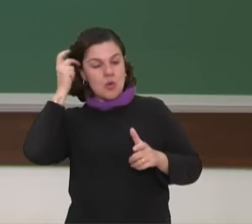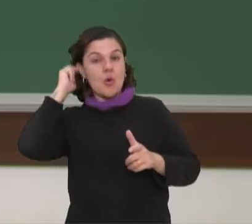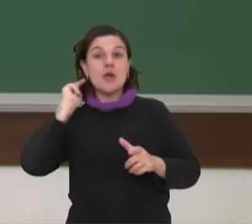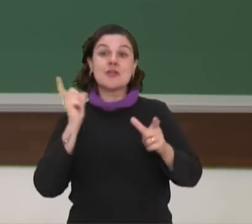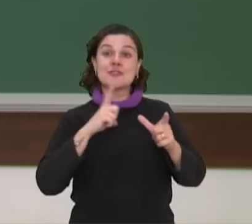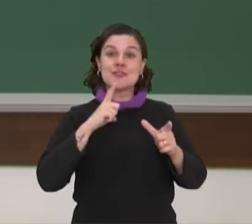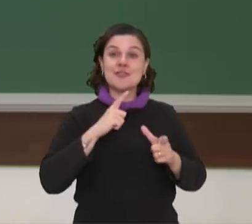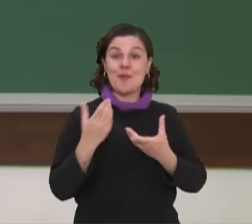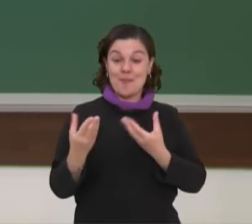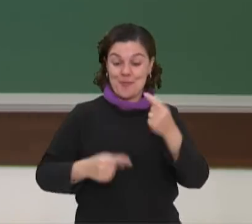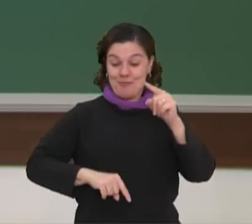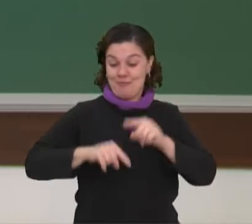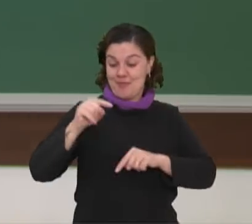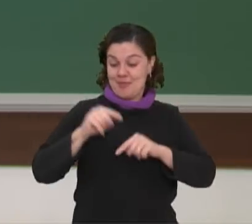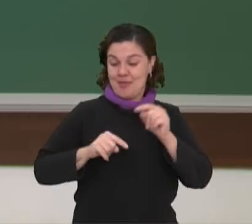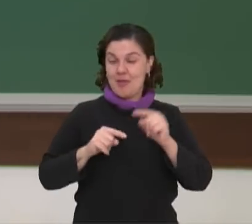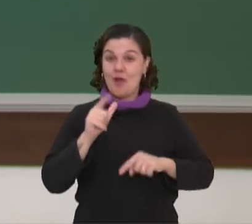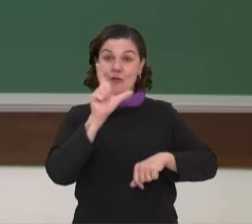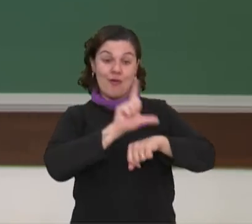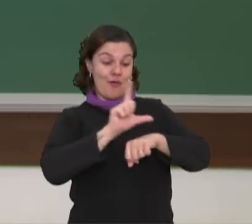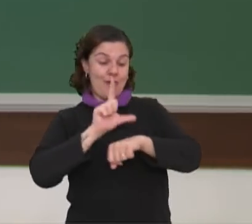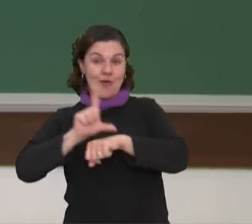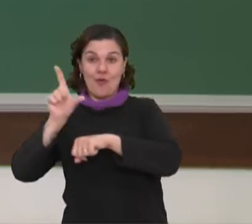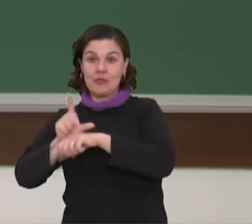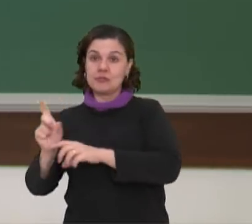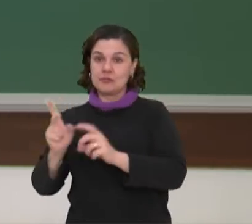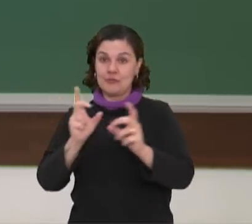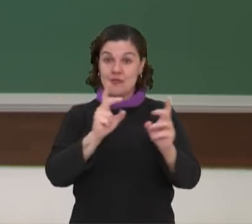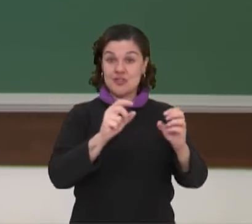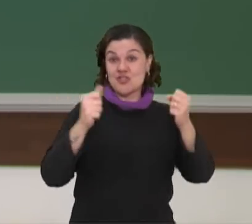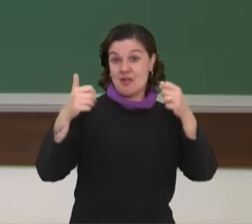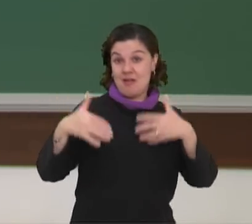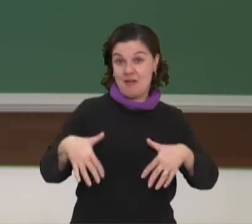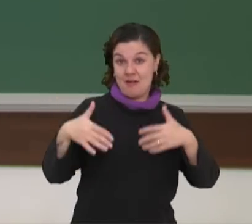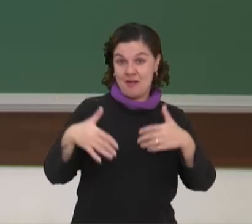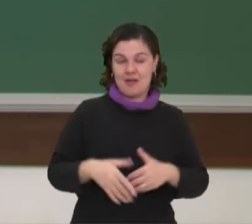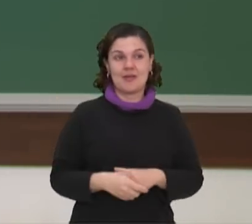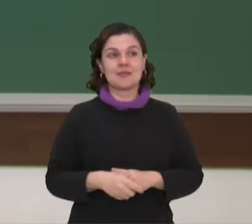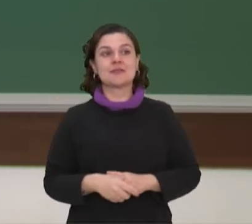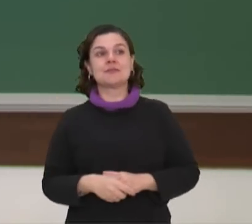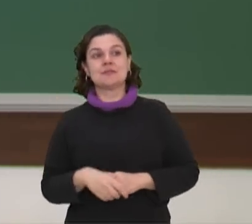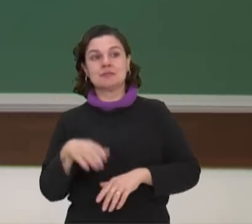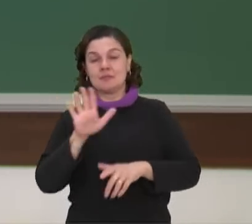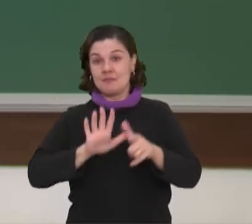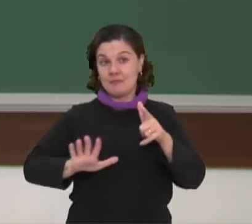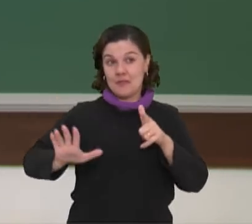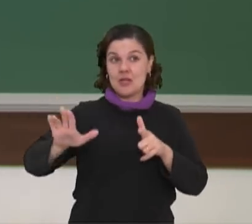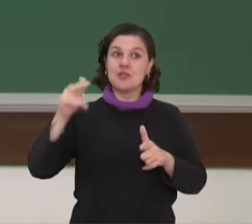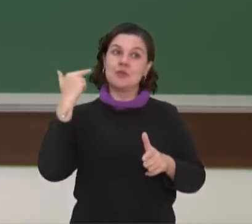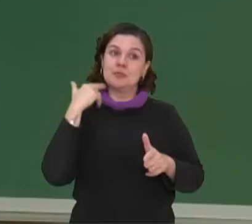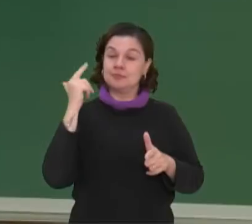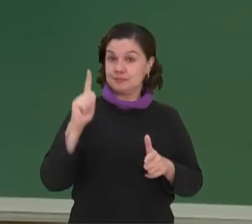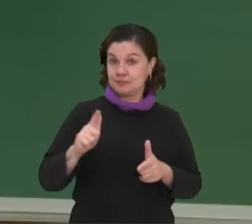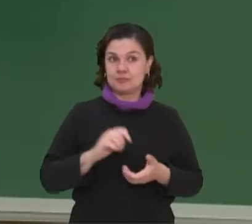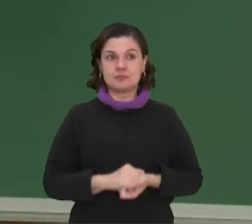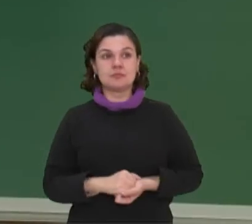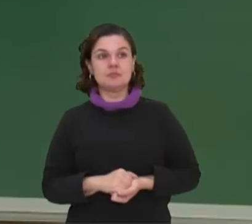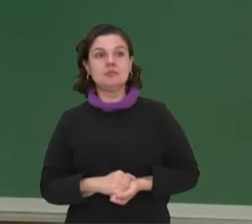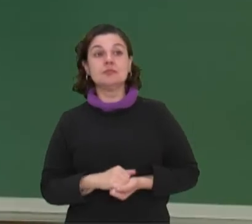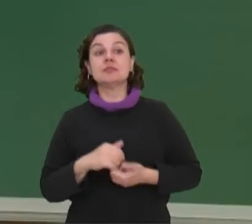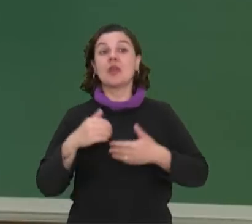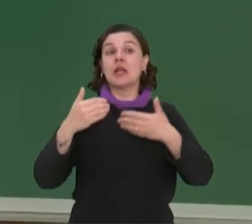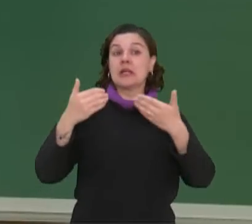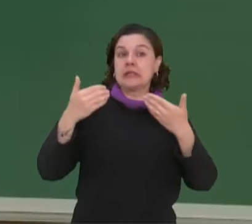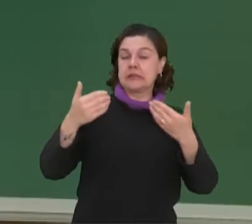havia muita procura pelos produtos, e esses produtos eram vendidos mais caro na região de Minas Gerais.